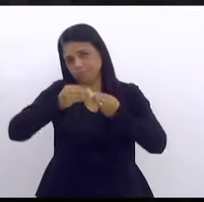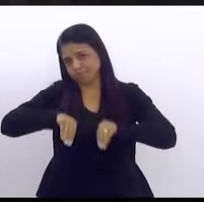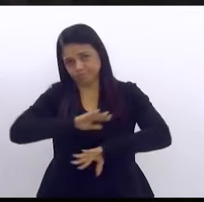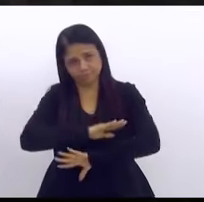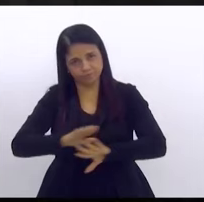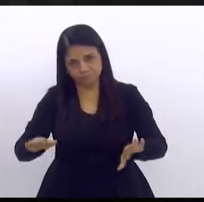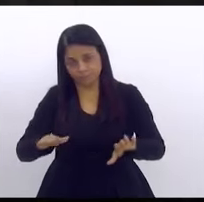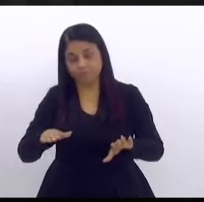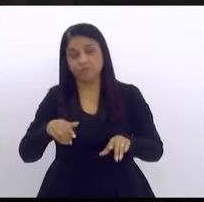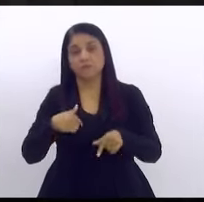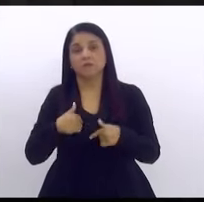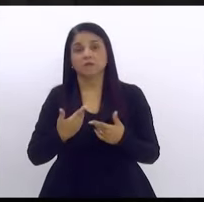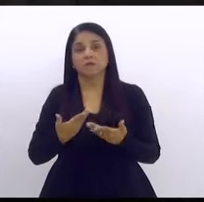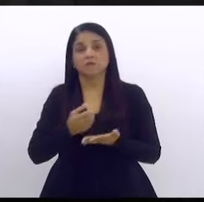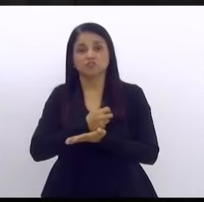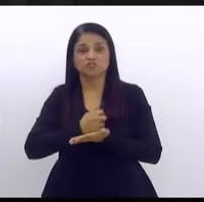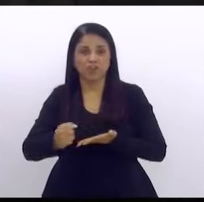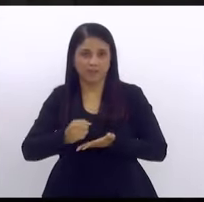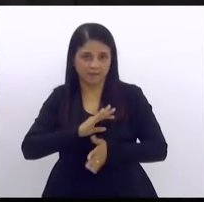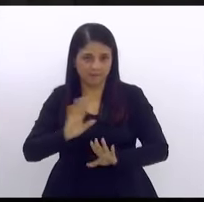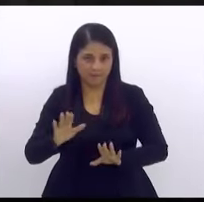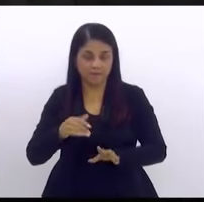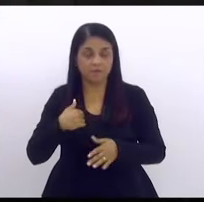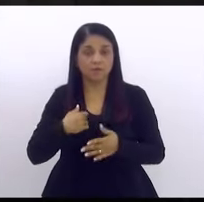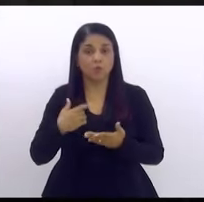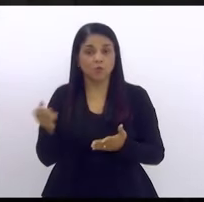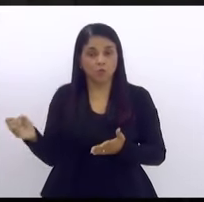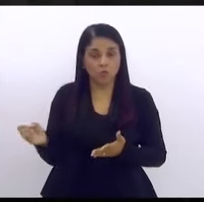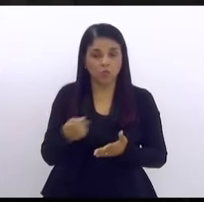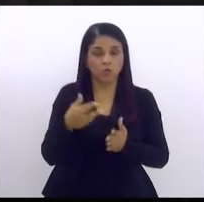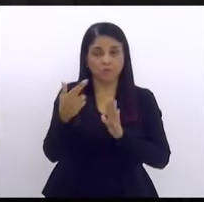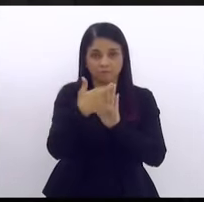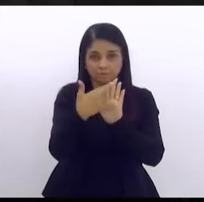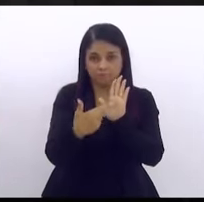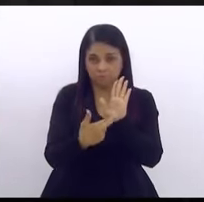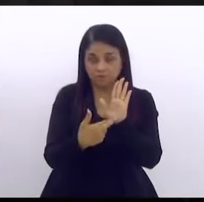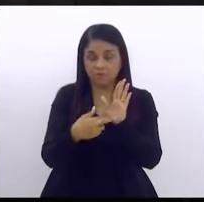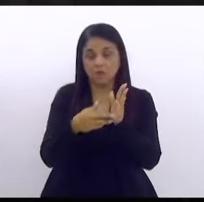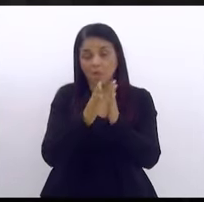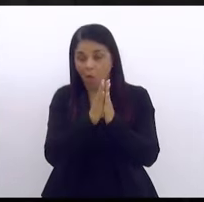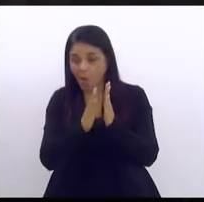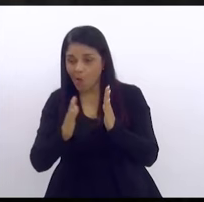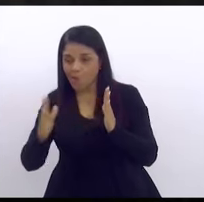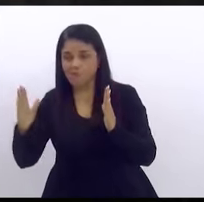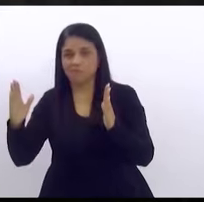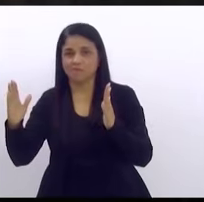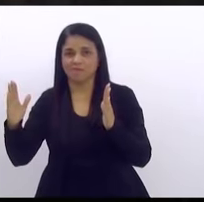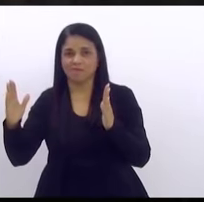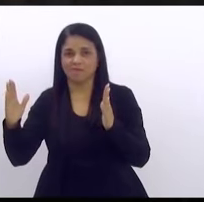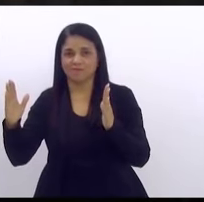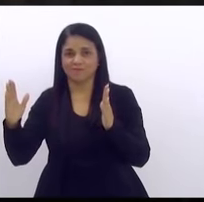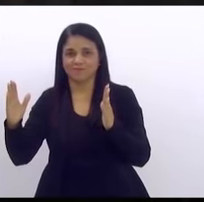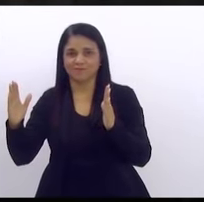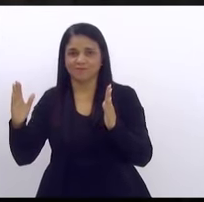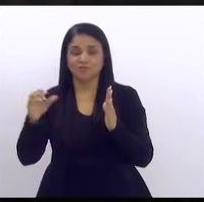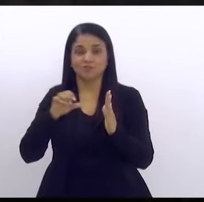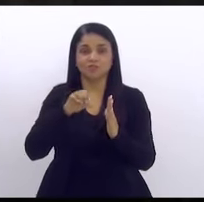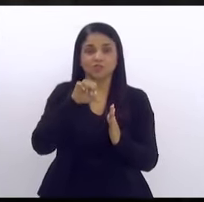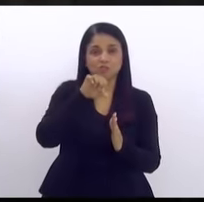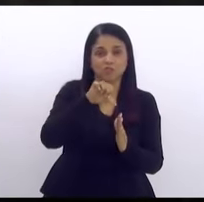das possibilidades, e muito ruim do novo regime, é aumentar o prazo do regime de 9 para 12